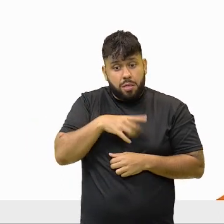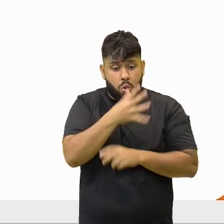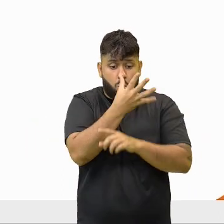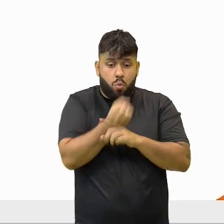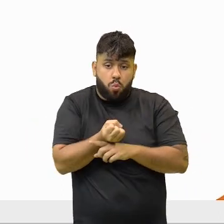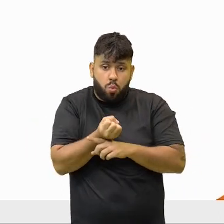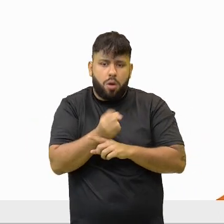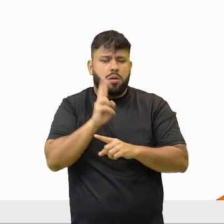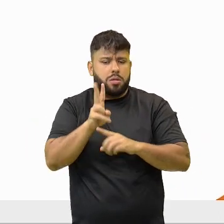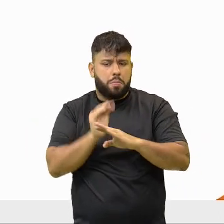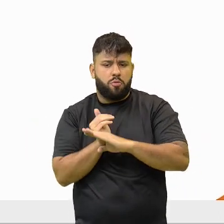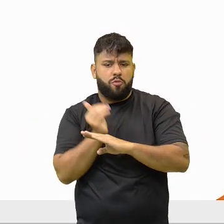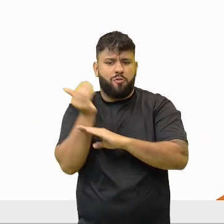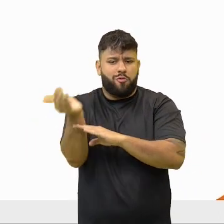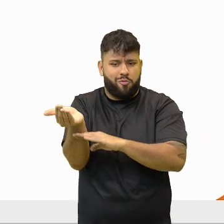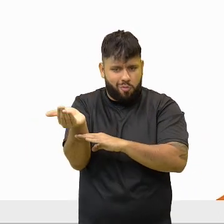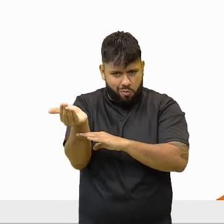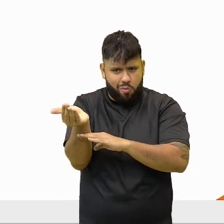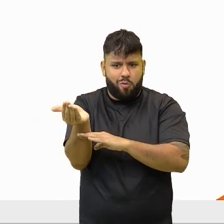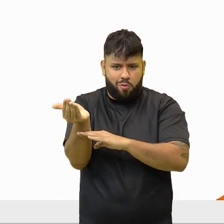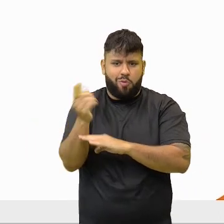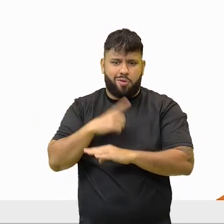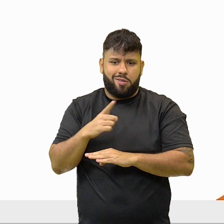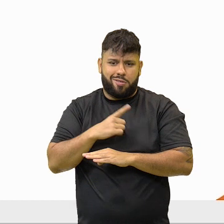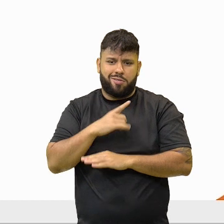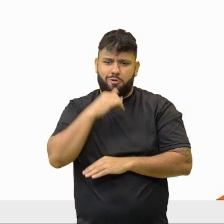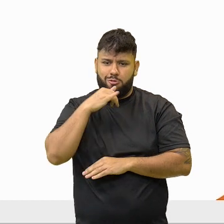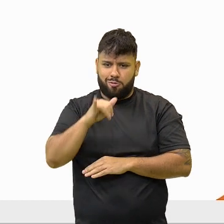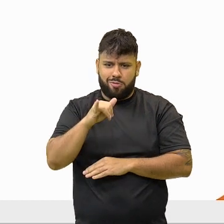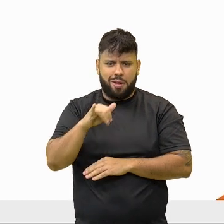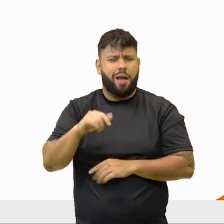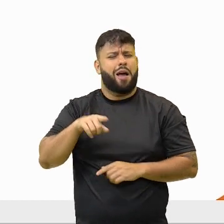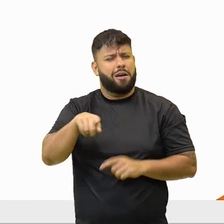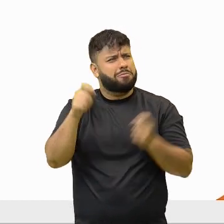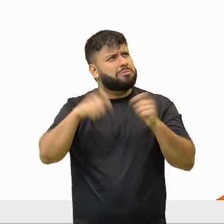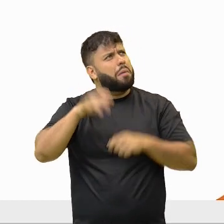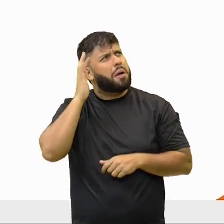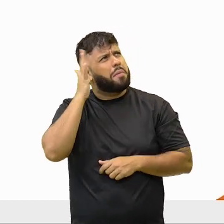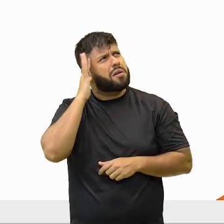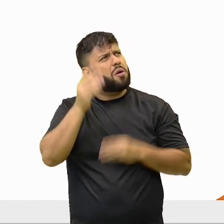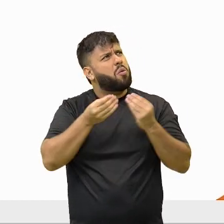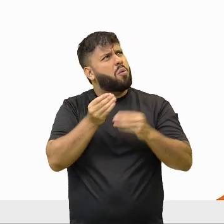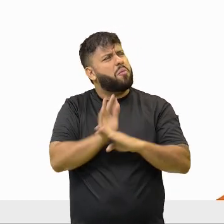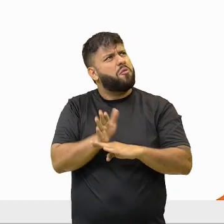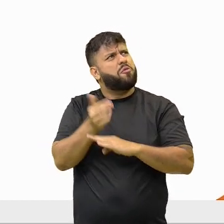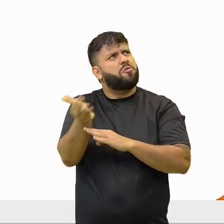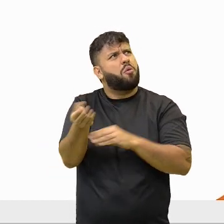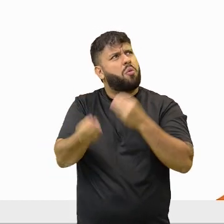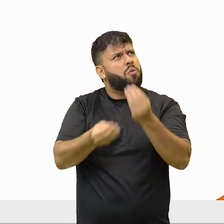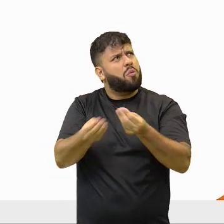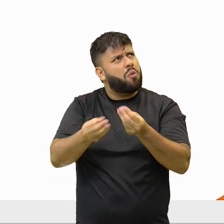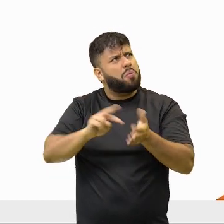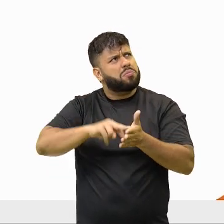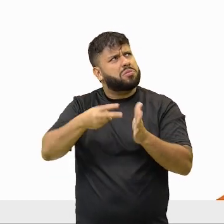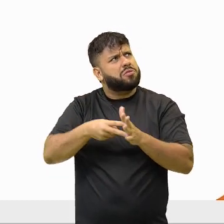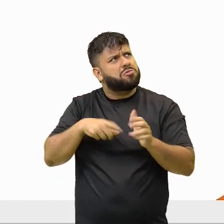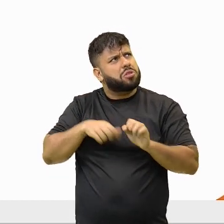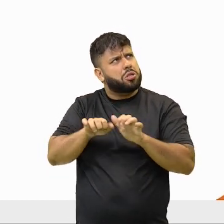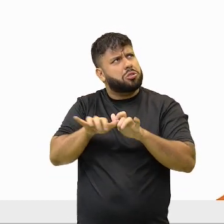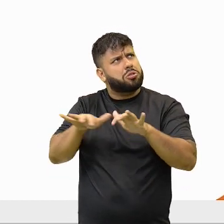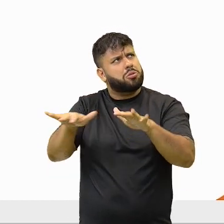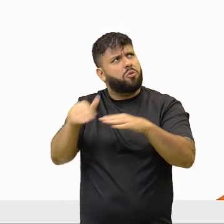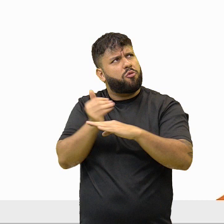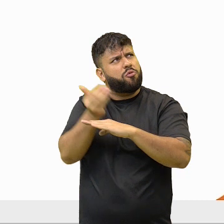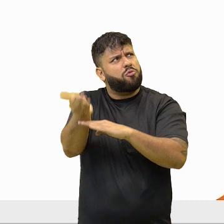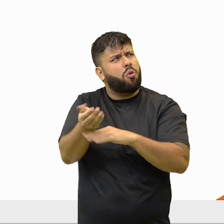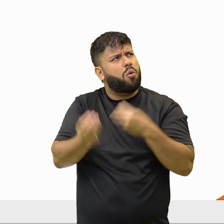de fora, na superfície externa. Aí você pensa, o que significa ficar distribuída, ficar localizado na superfície